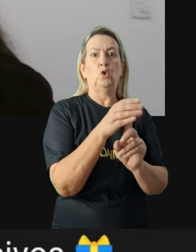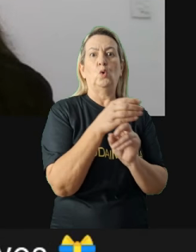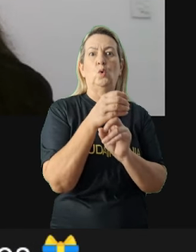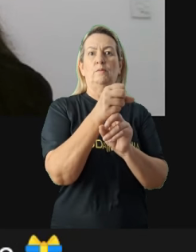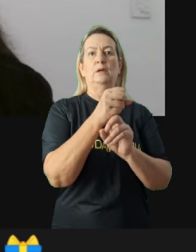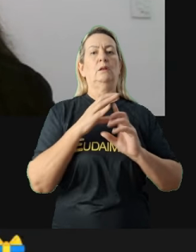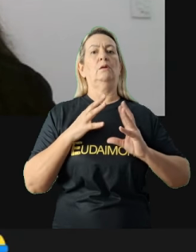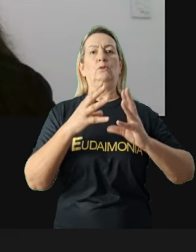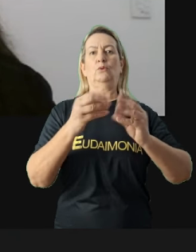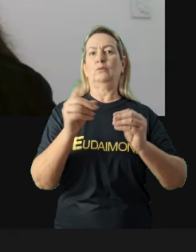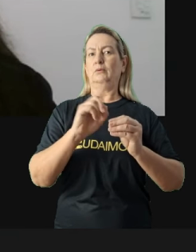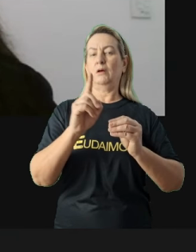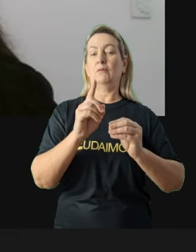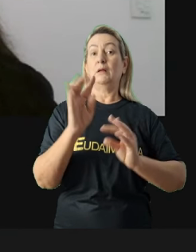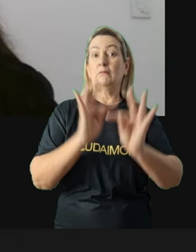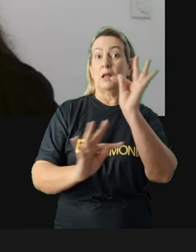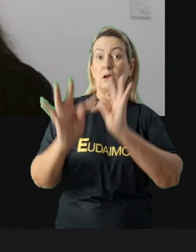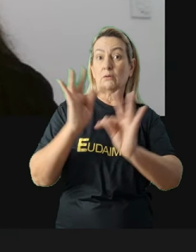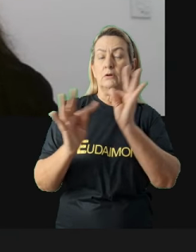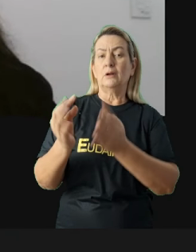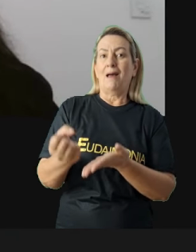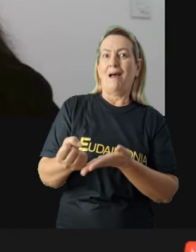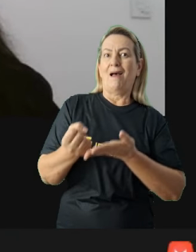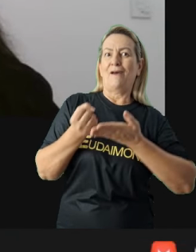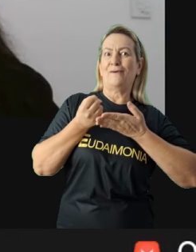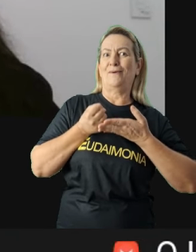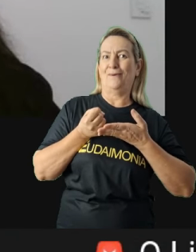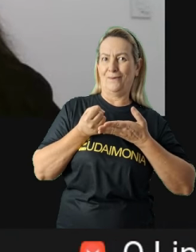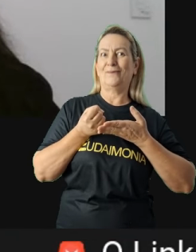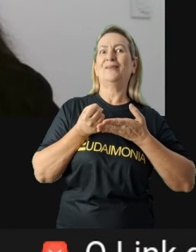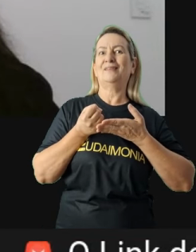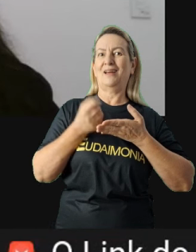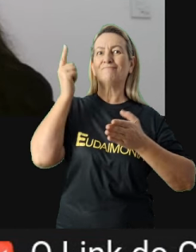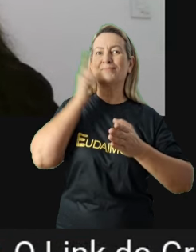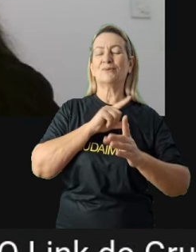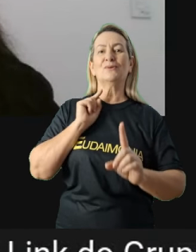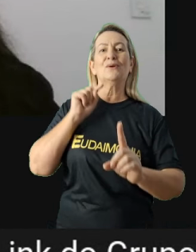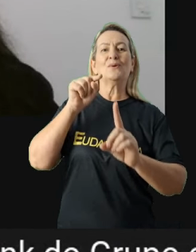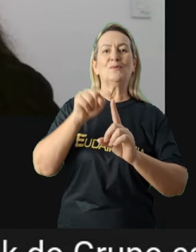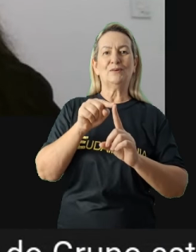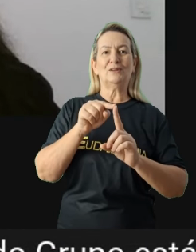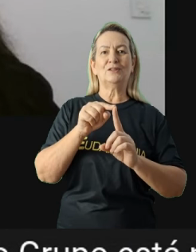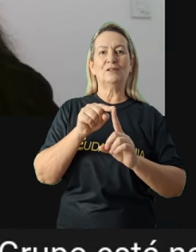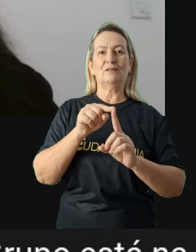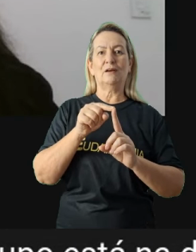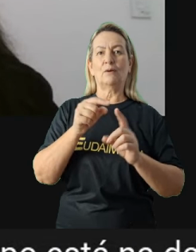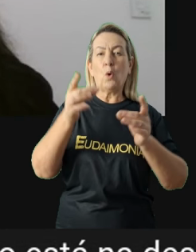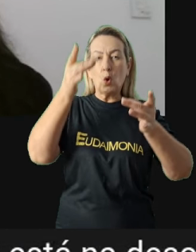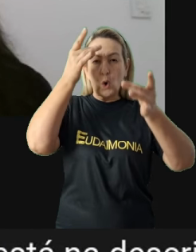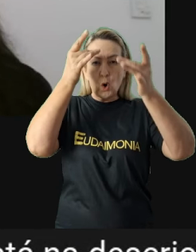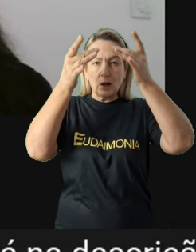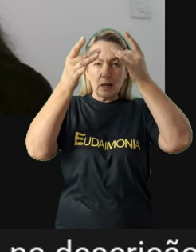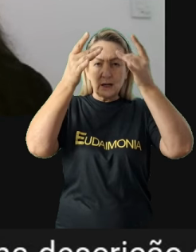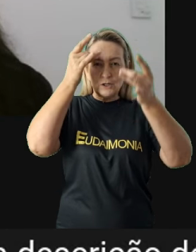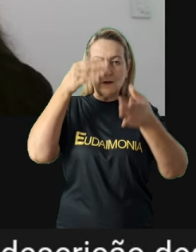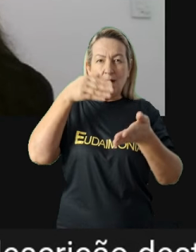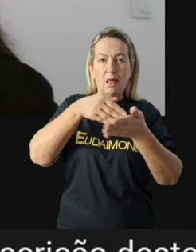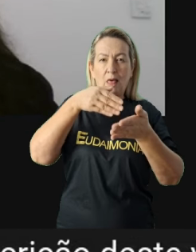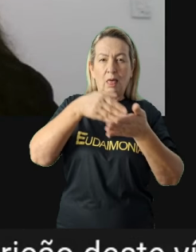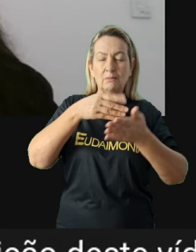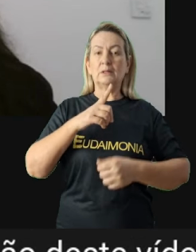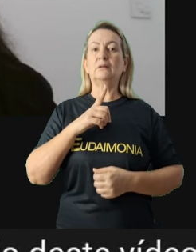a gente não domina tudo. Então, as tecnologias nos ajudam muito, né, a chegar onde a gente não consegue